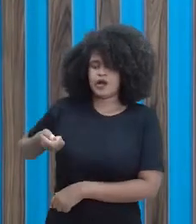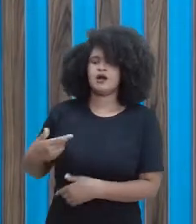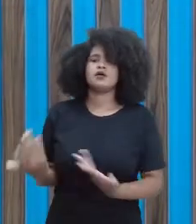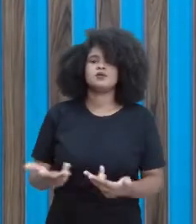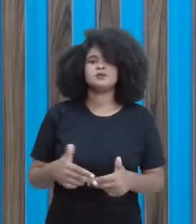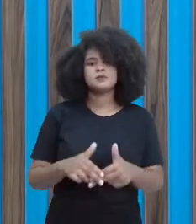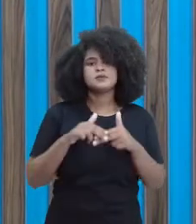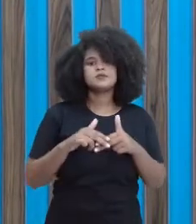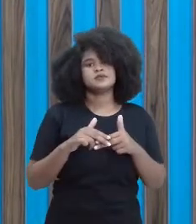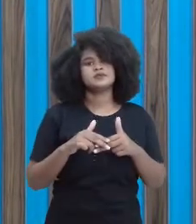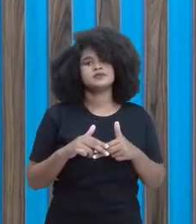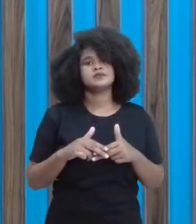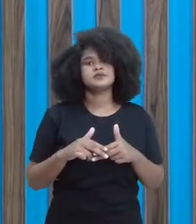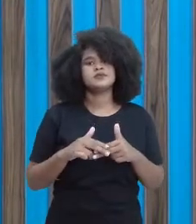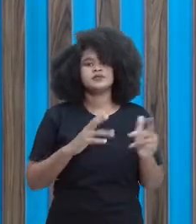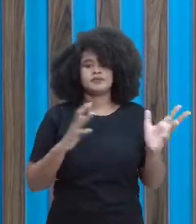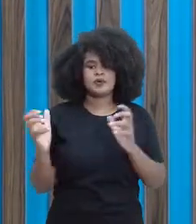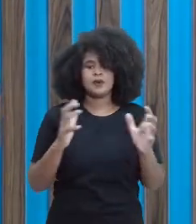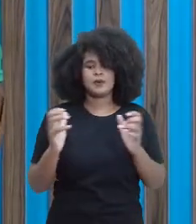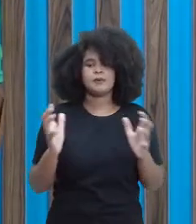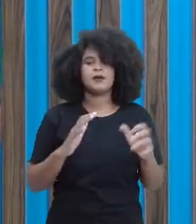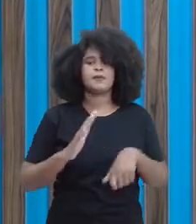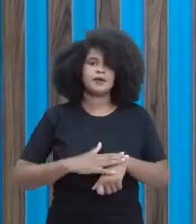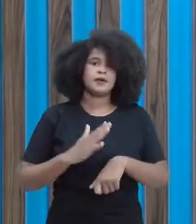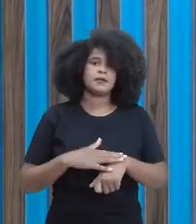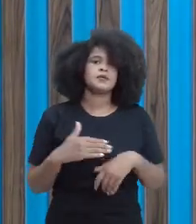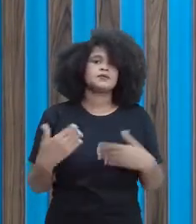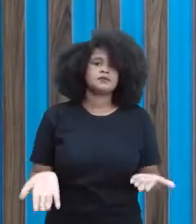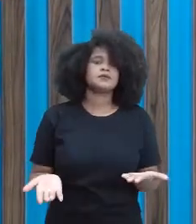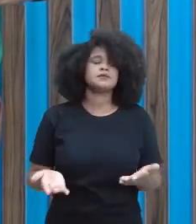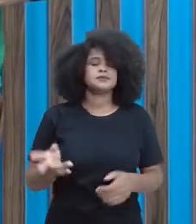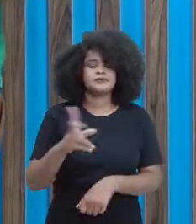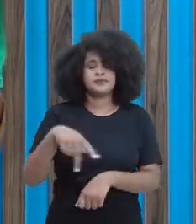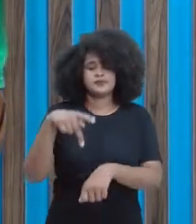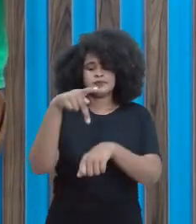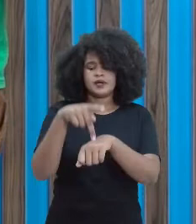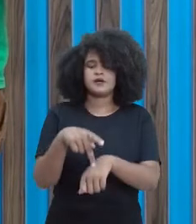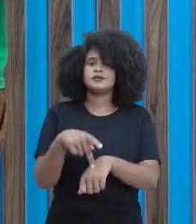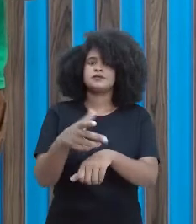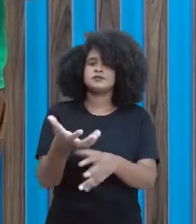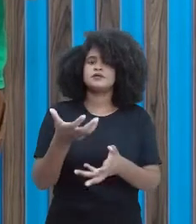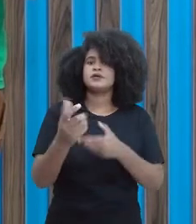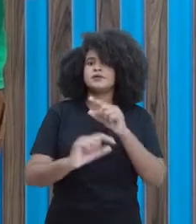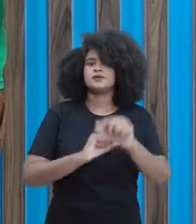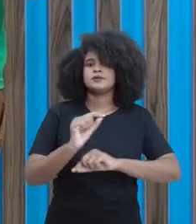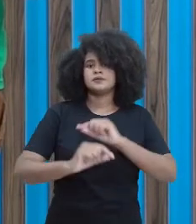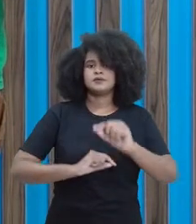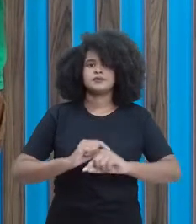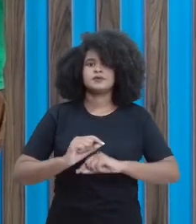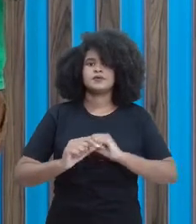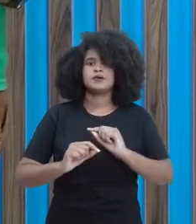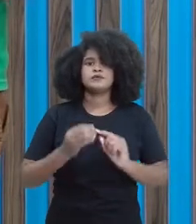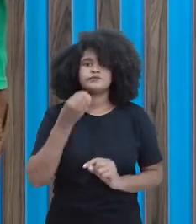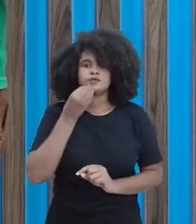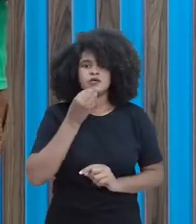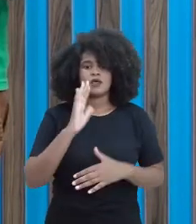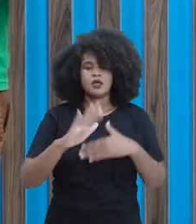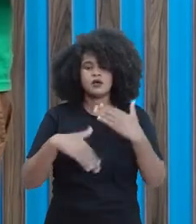toda essa situação conflituosa que faz parte de um país que está querendo se